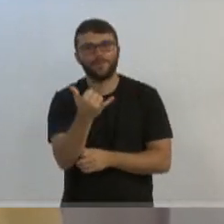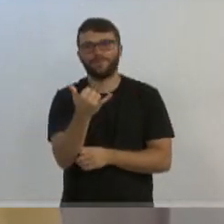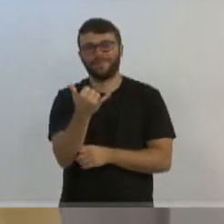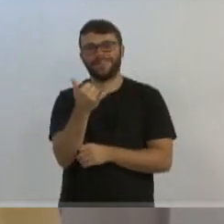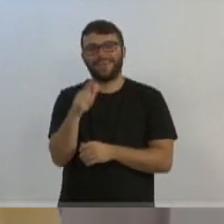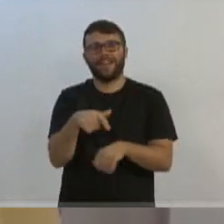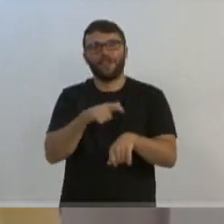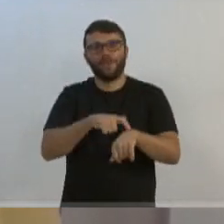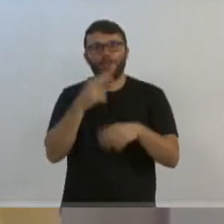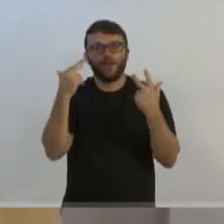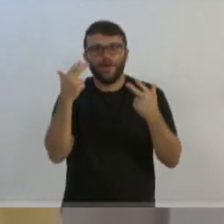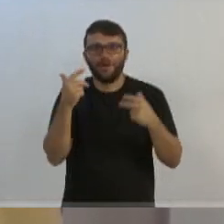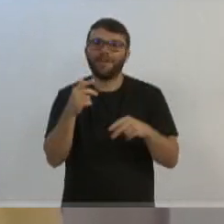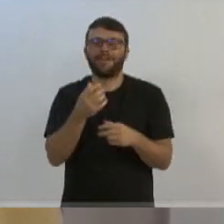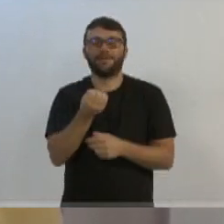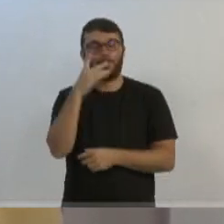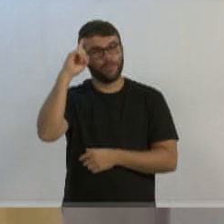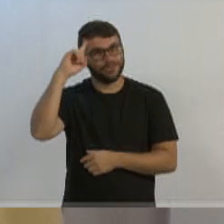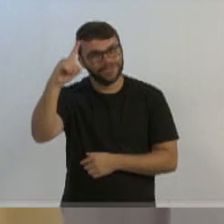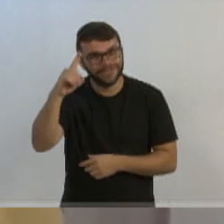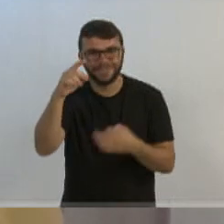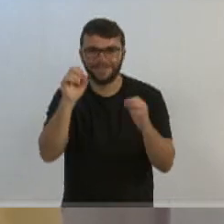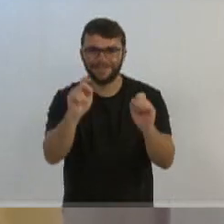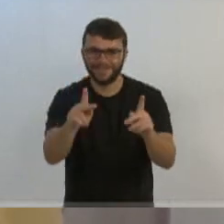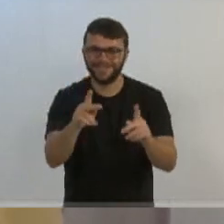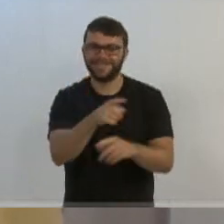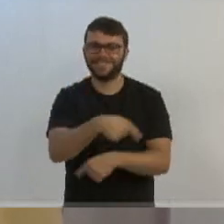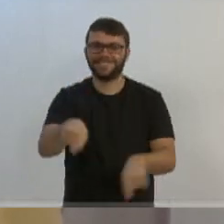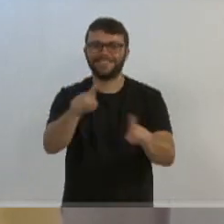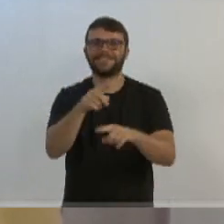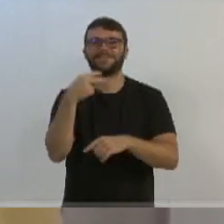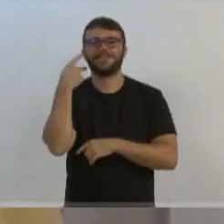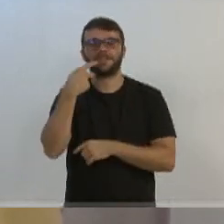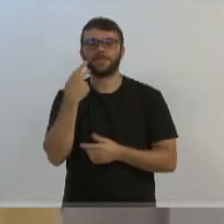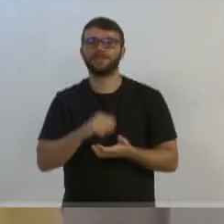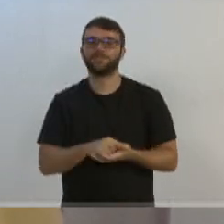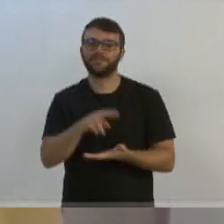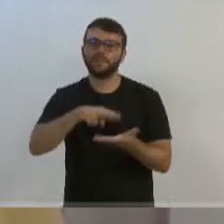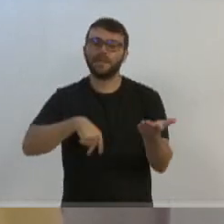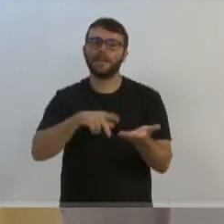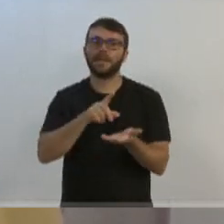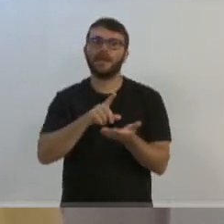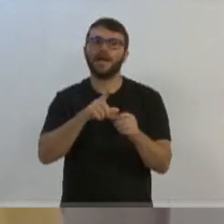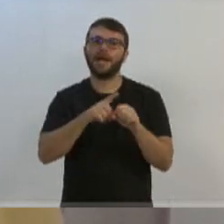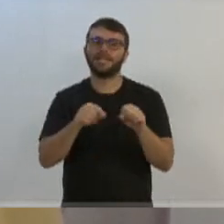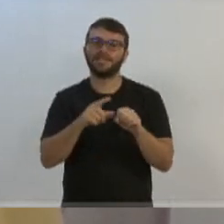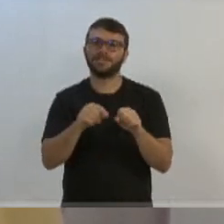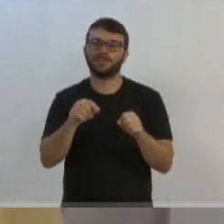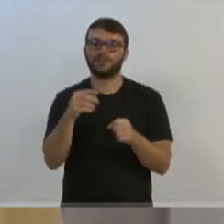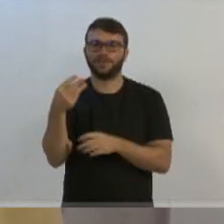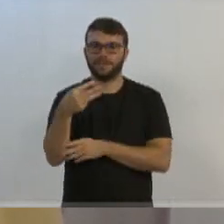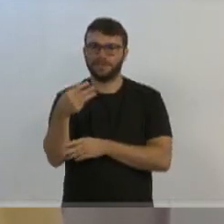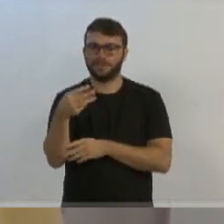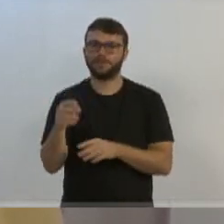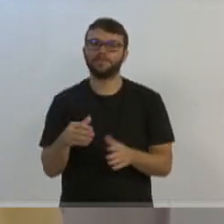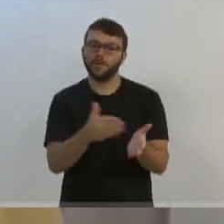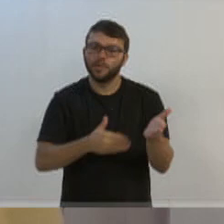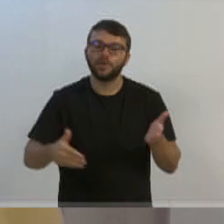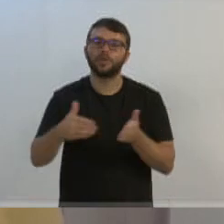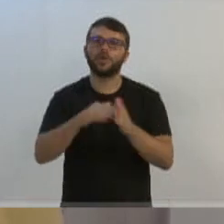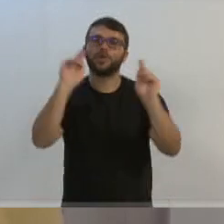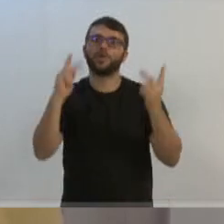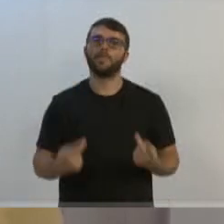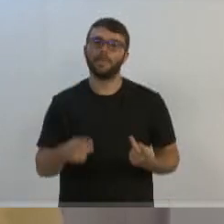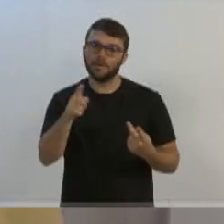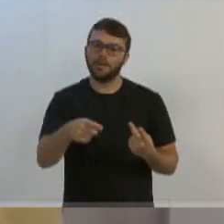árbitro. Bom dia, senhores vereadores. Leio o artigo 3º. Todo ser humano tem